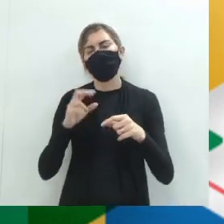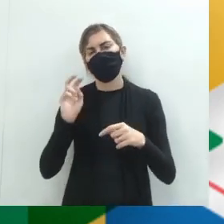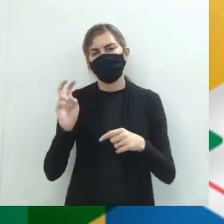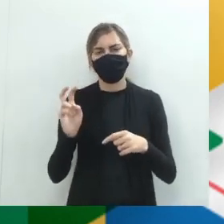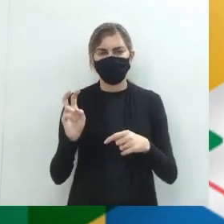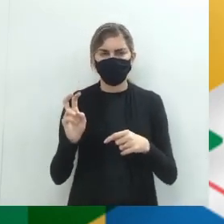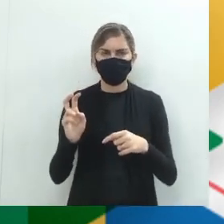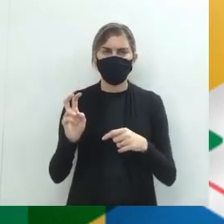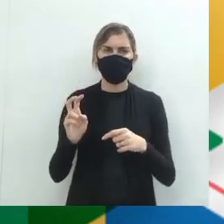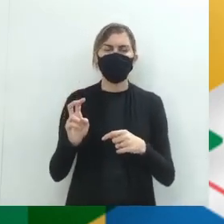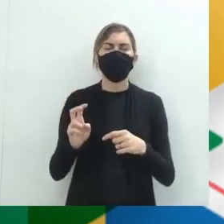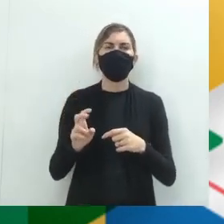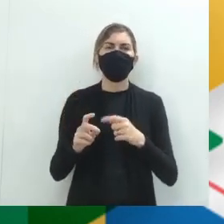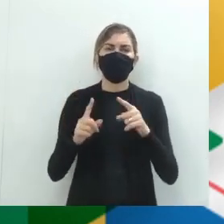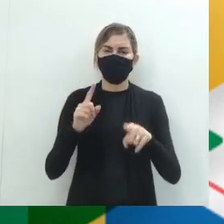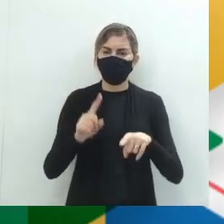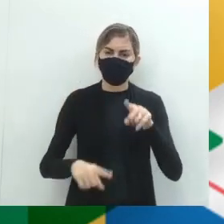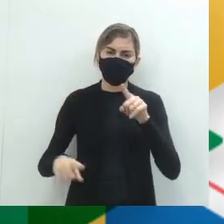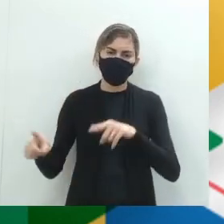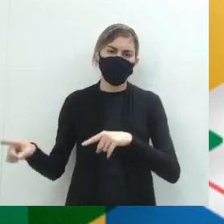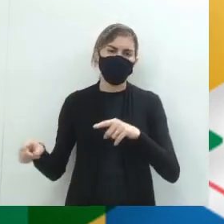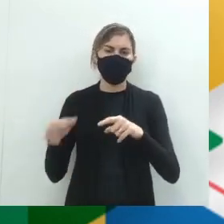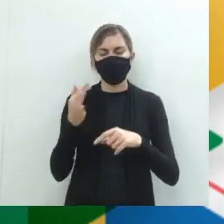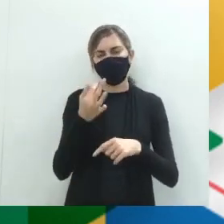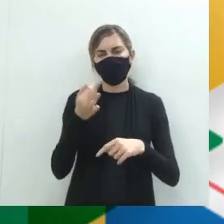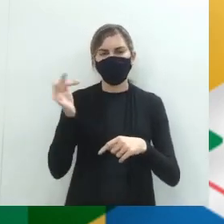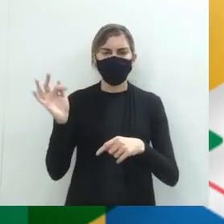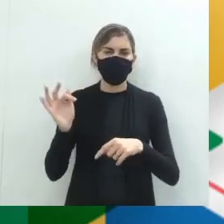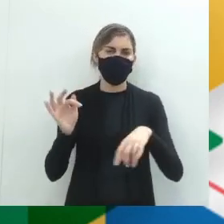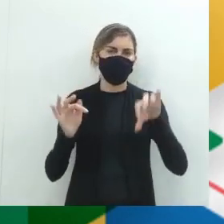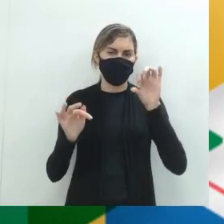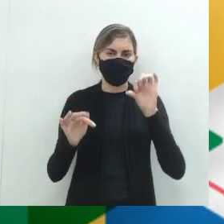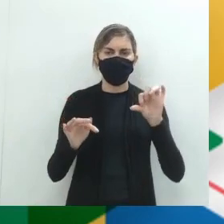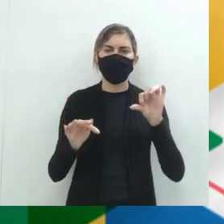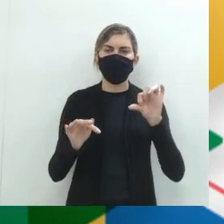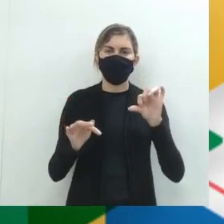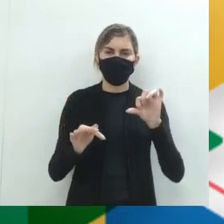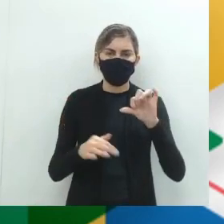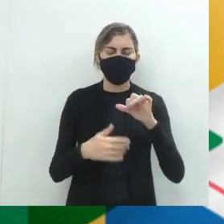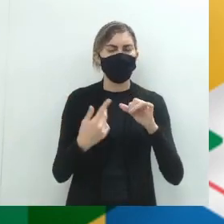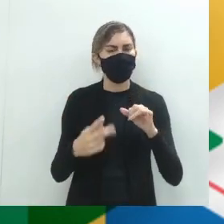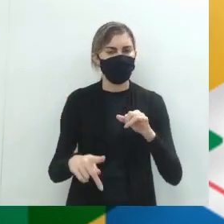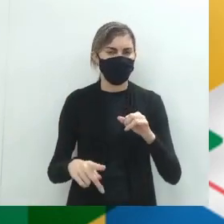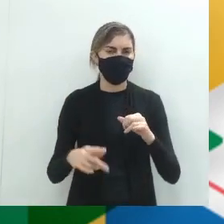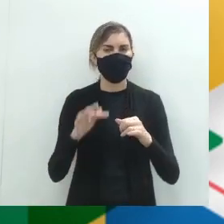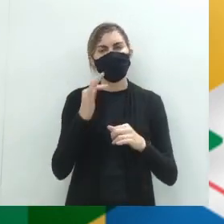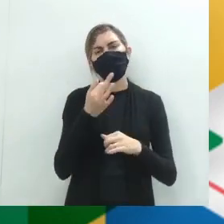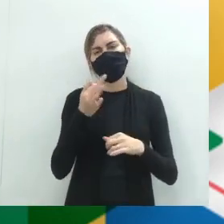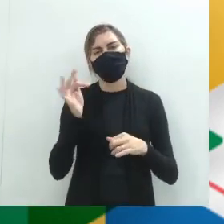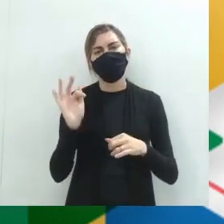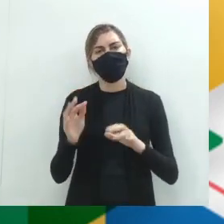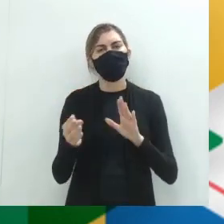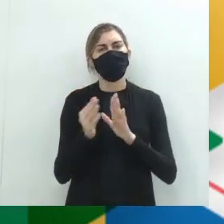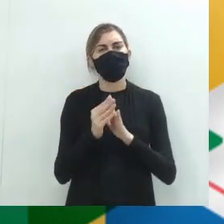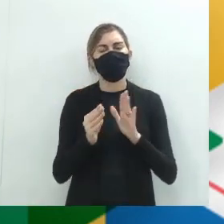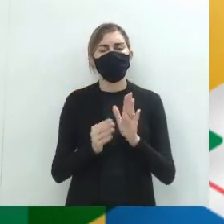5, a variação de Fahrenheit está para 9. No lugar de Fahrenheit,